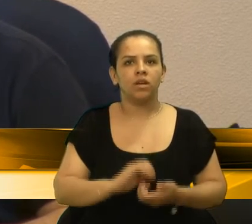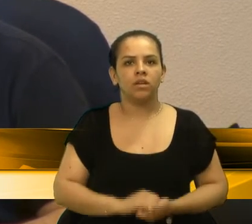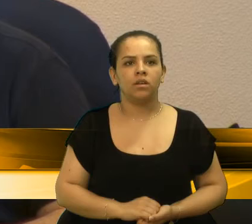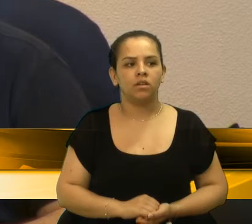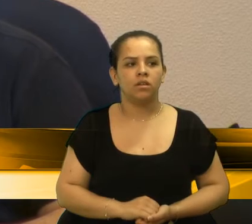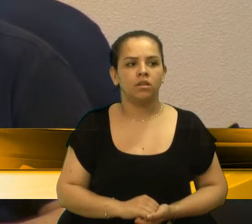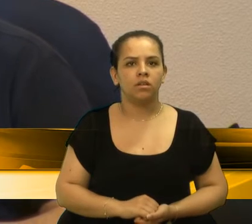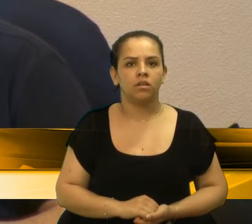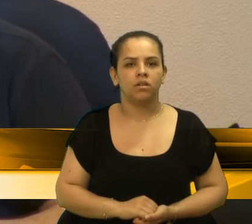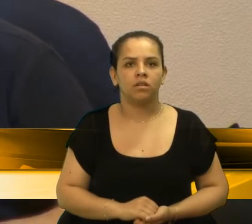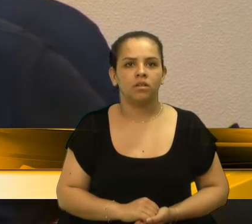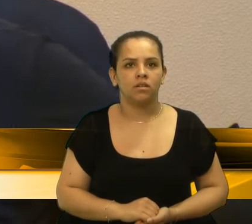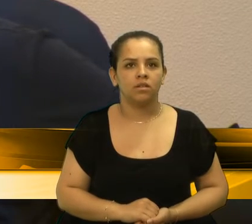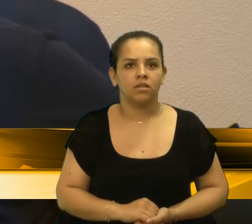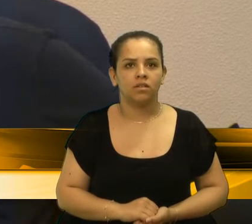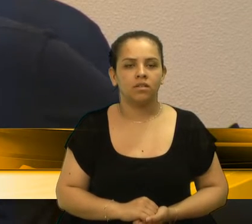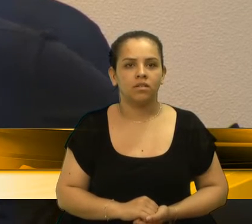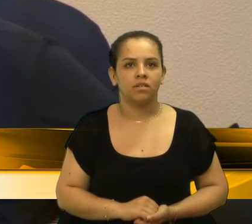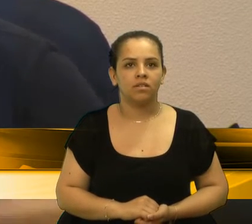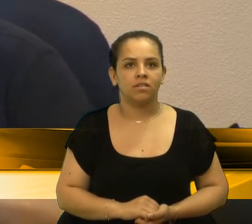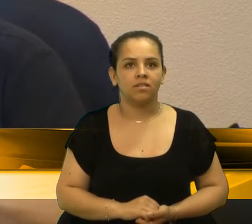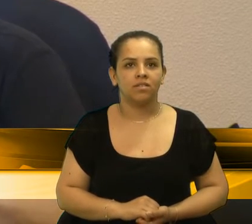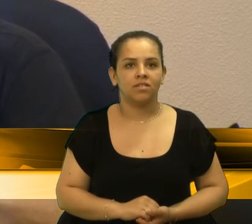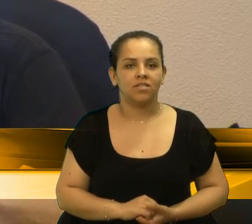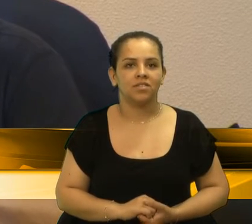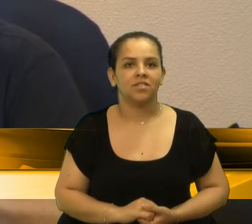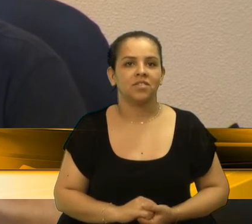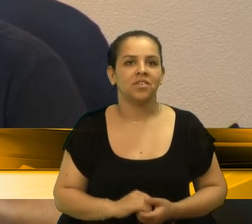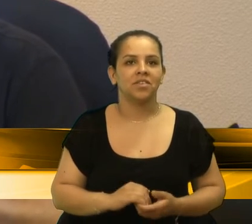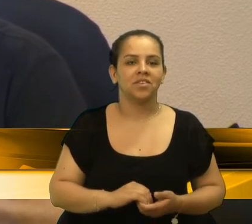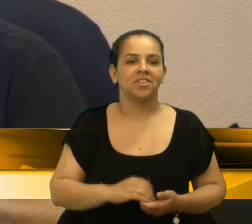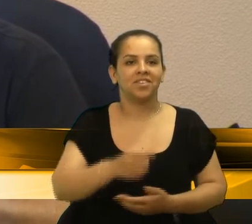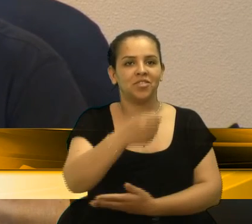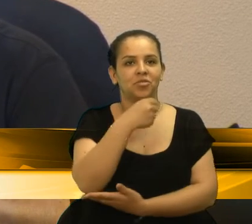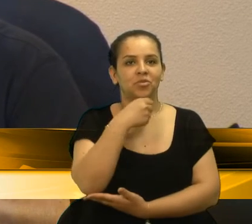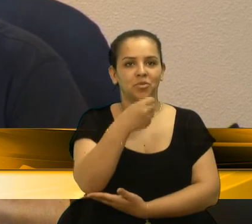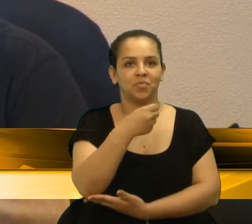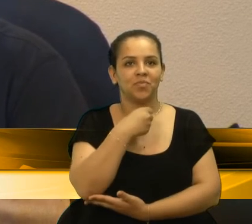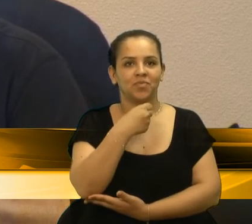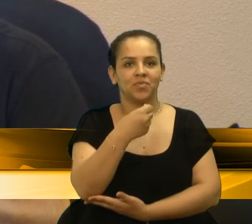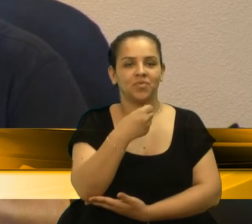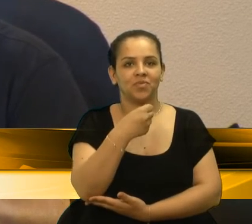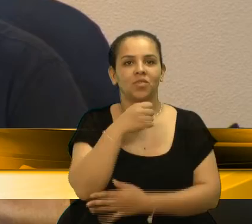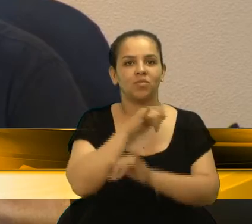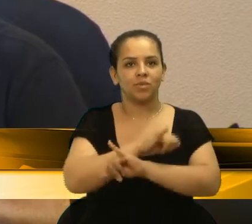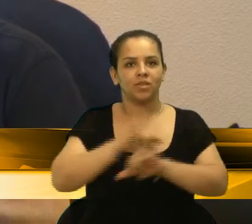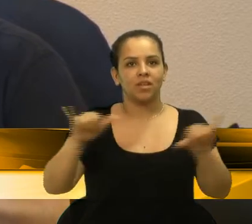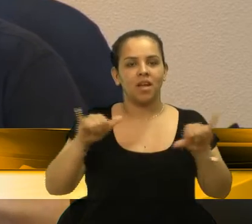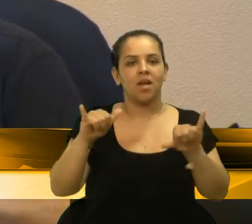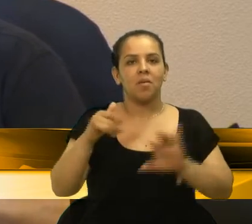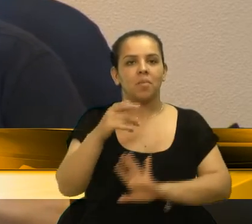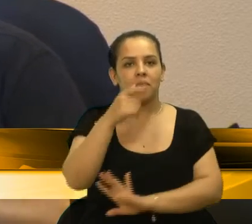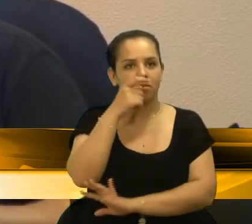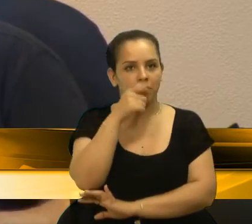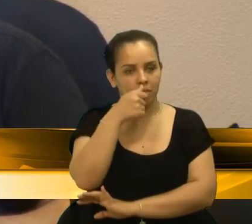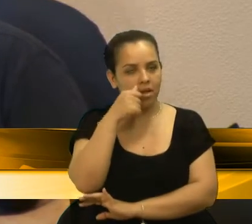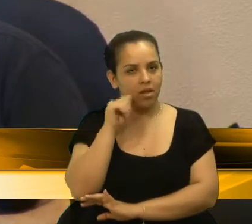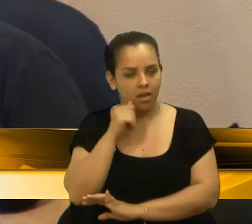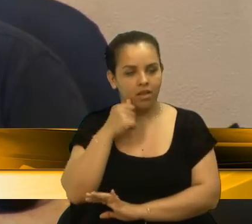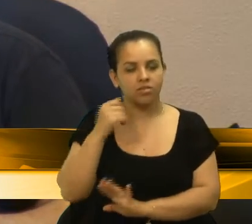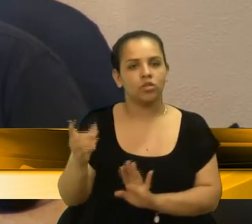Esse é um ofício ou apenas uma informação interna? Manifestação sem uso do microfone. Informação interna. Vereadora Paula Iores, data